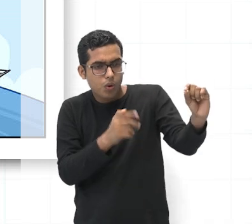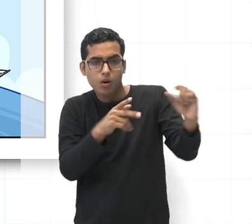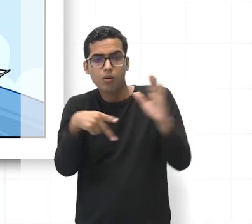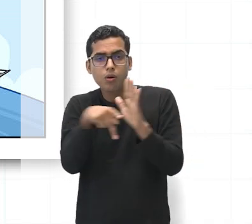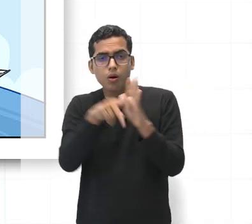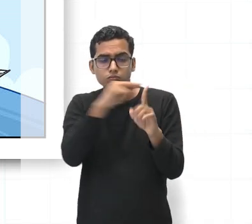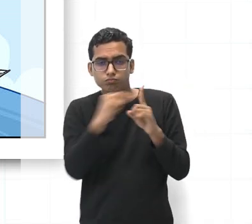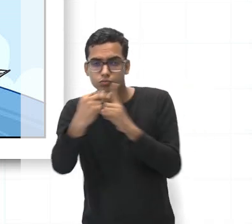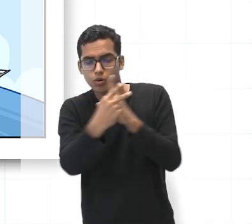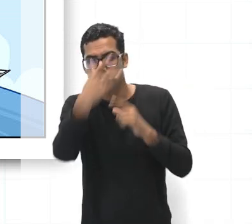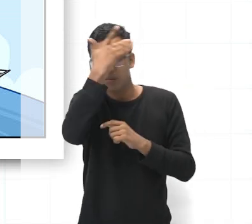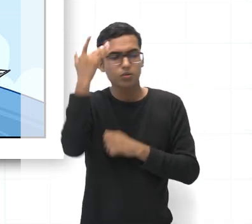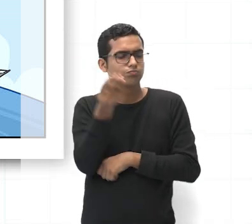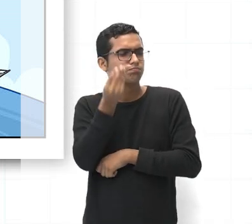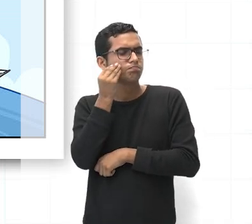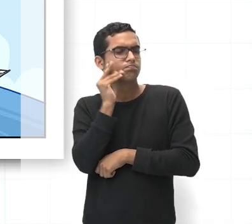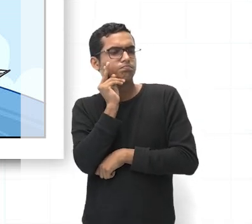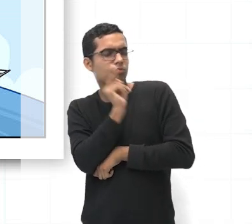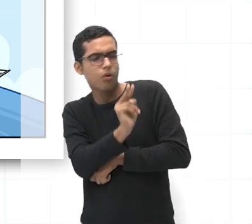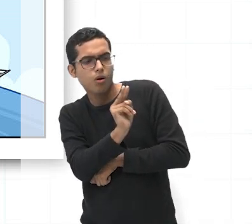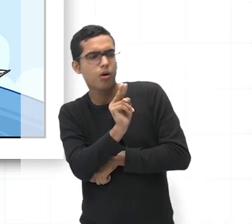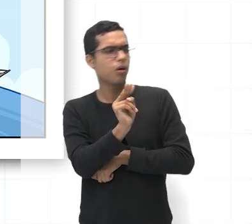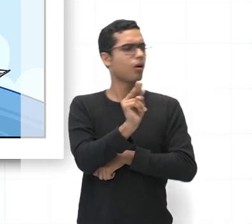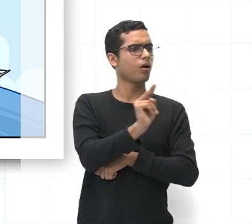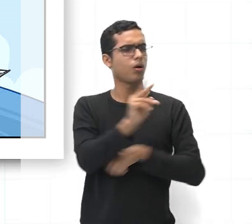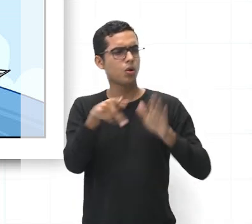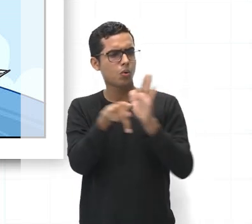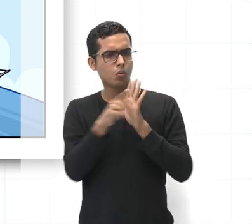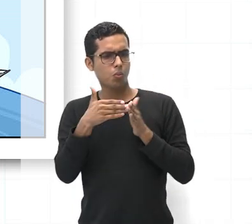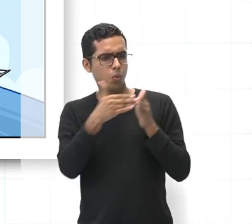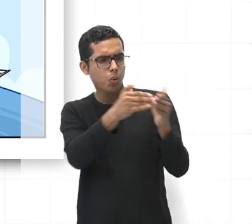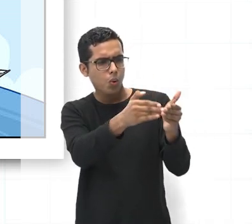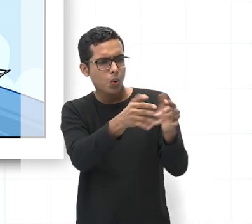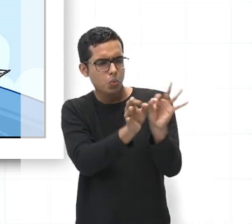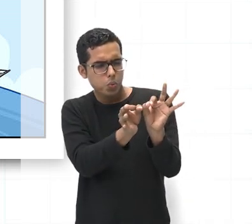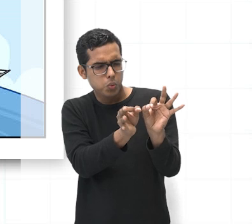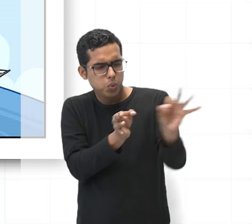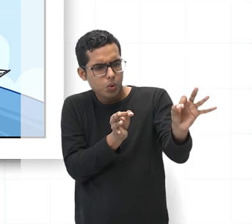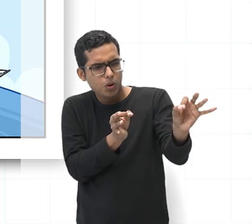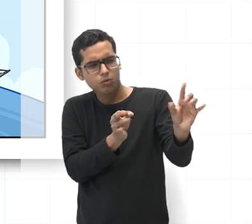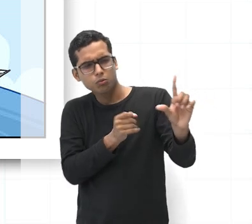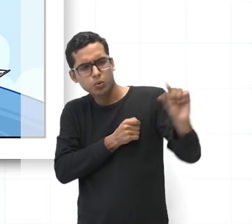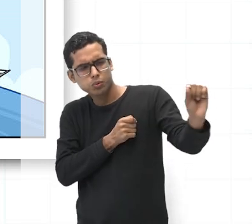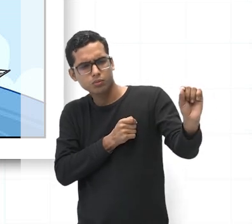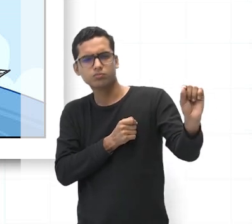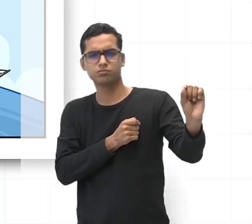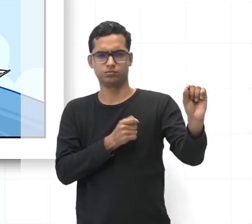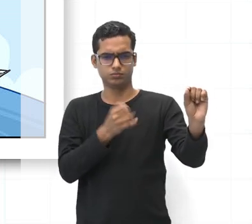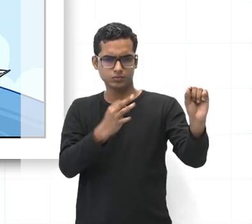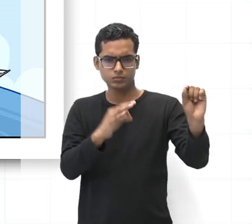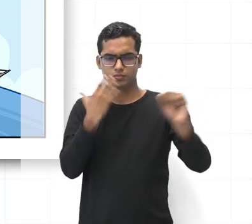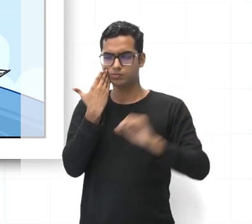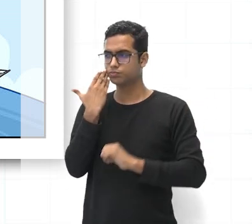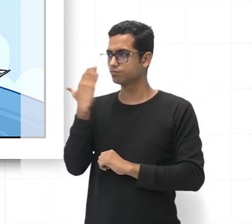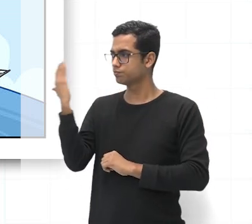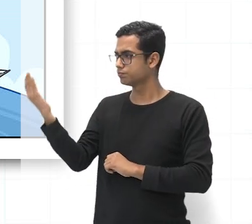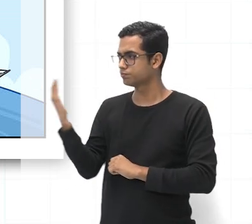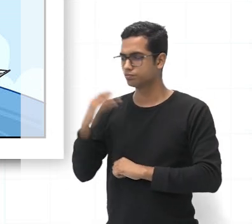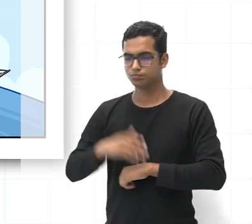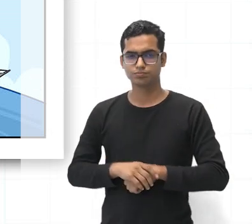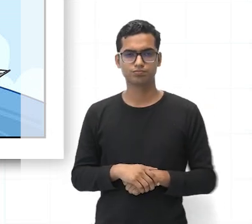perspectiva do observador, que somos nós, né, que está vendo o barco em direção